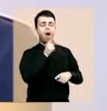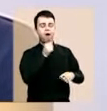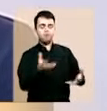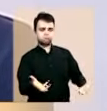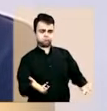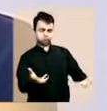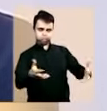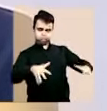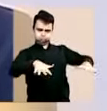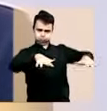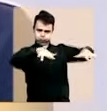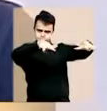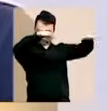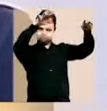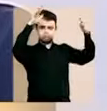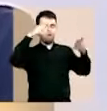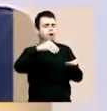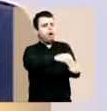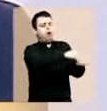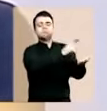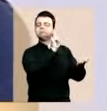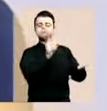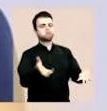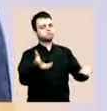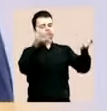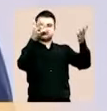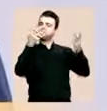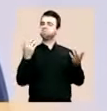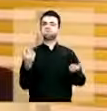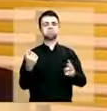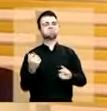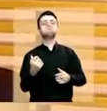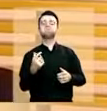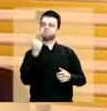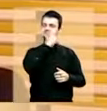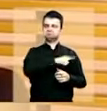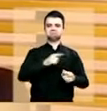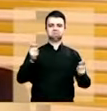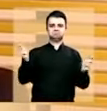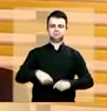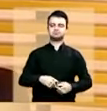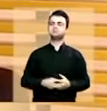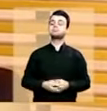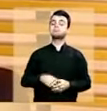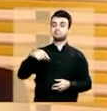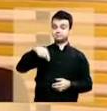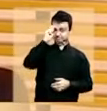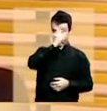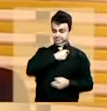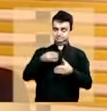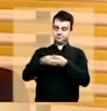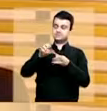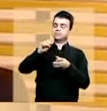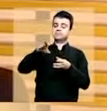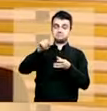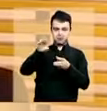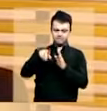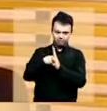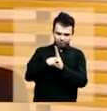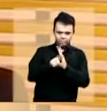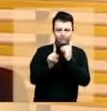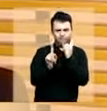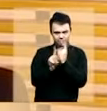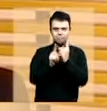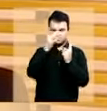água e resolver o problema da crise hídrica sem nenhuma obra, né? Rafael, os dados do SEMAI aqui de Rio Preto apontam que a